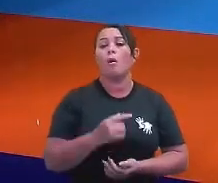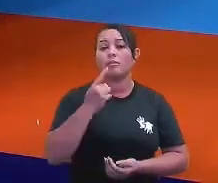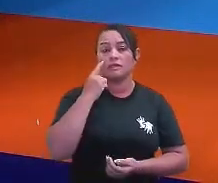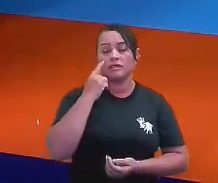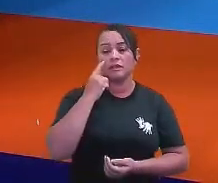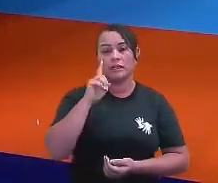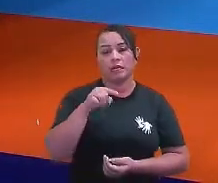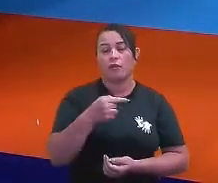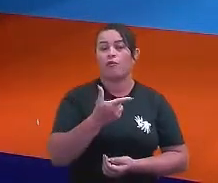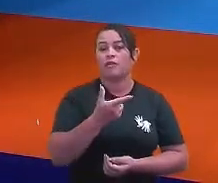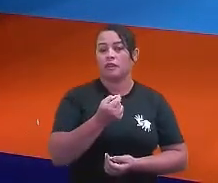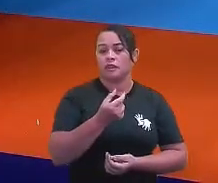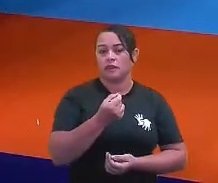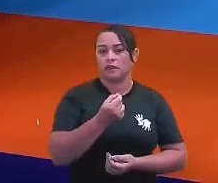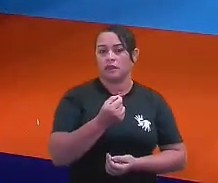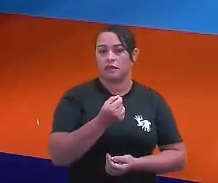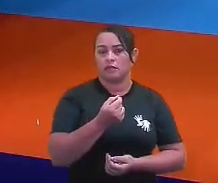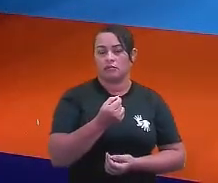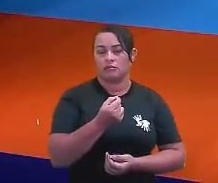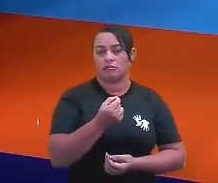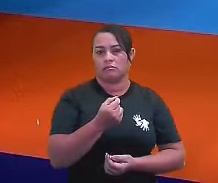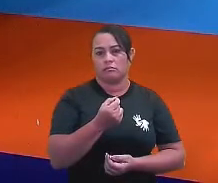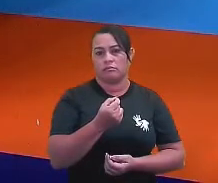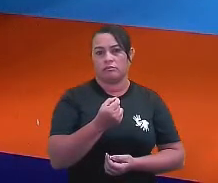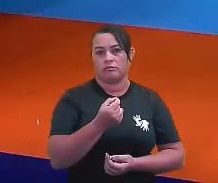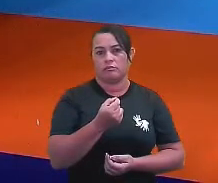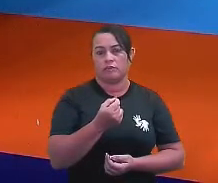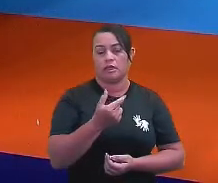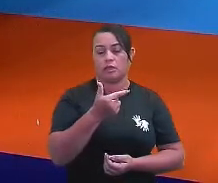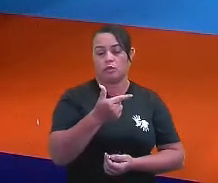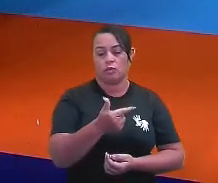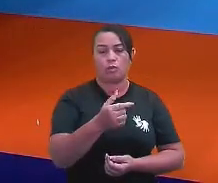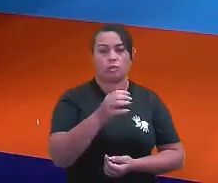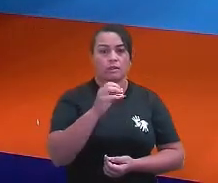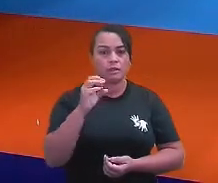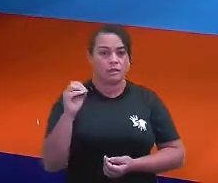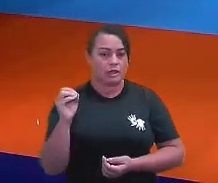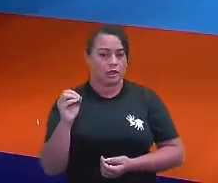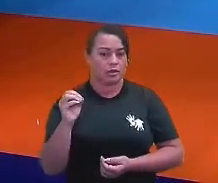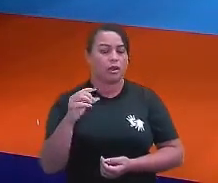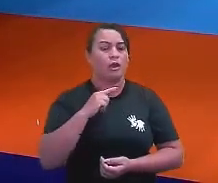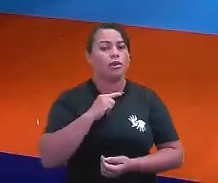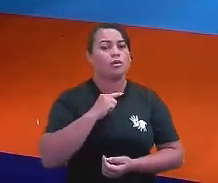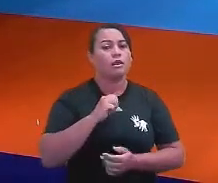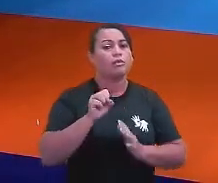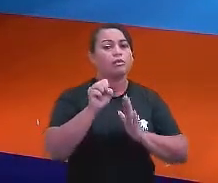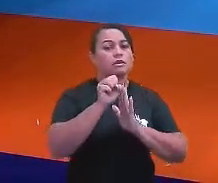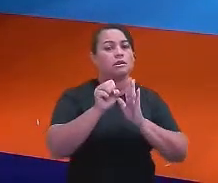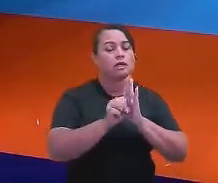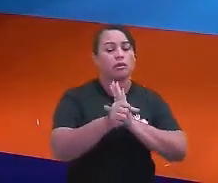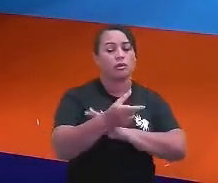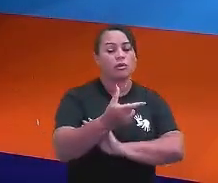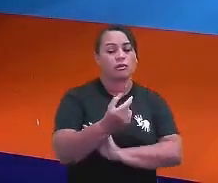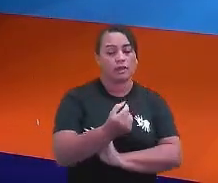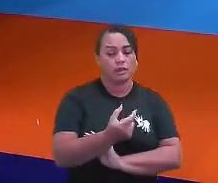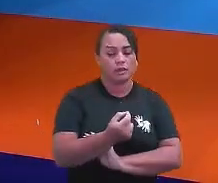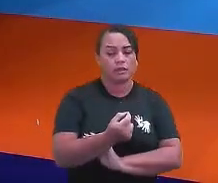que é o 20, né? 2 e o 0, tirei os 2 zeros lá do final, eu tenho o século